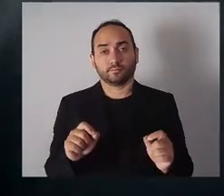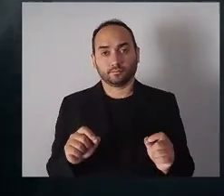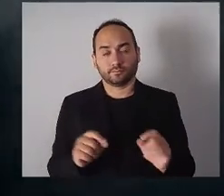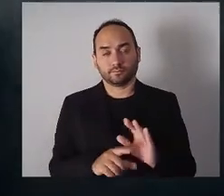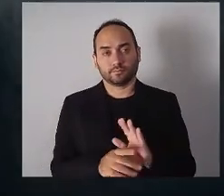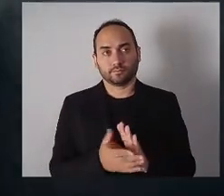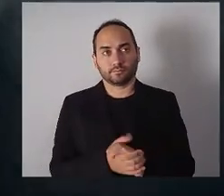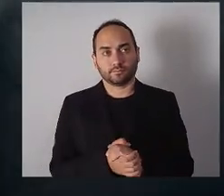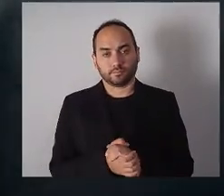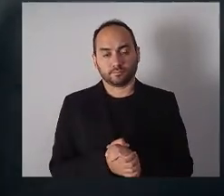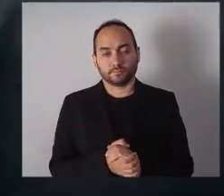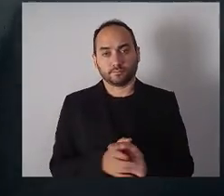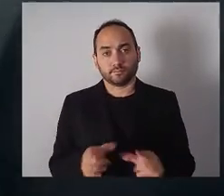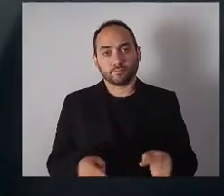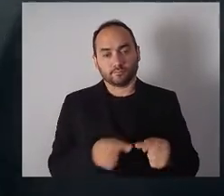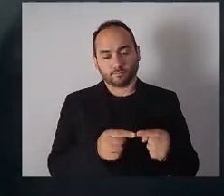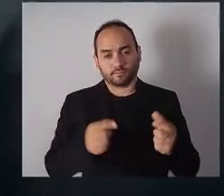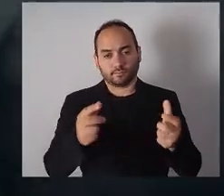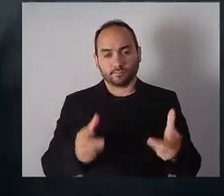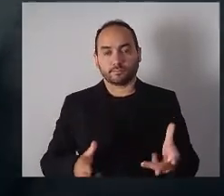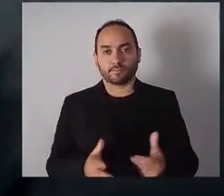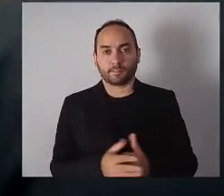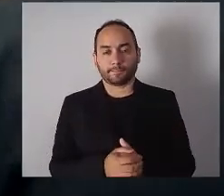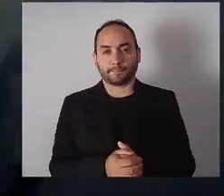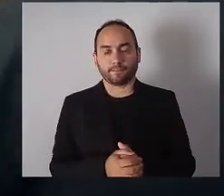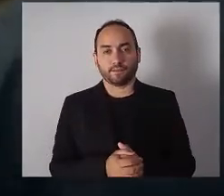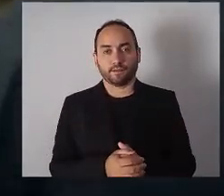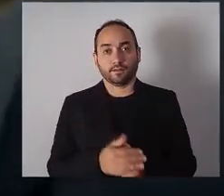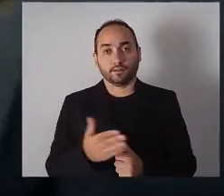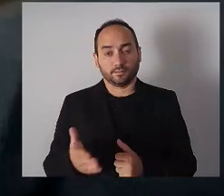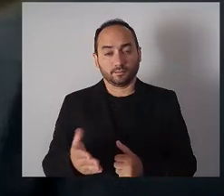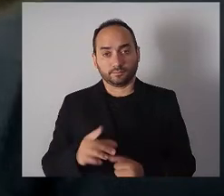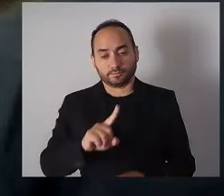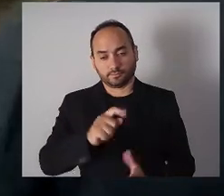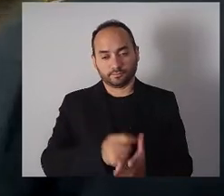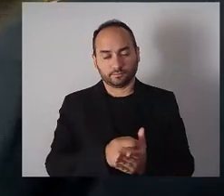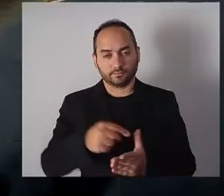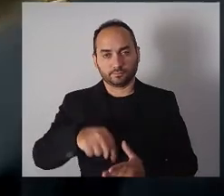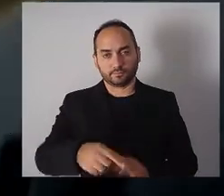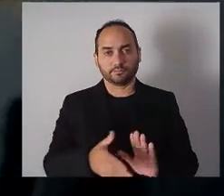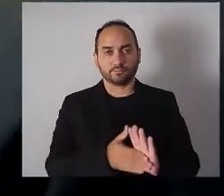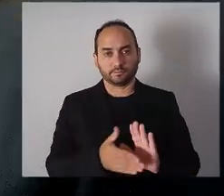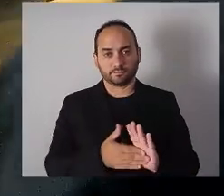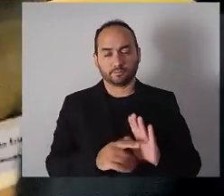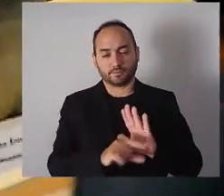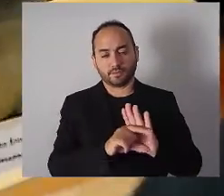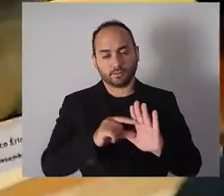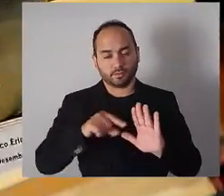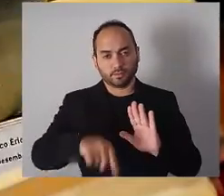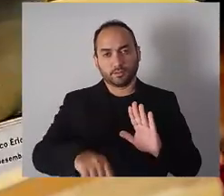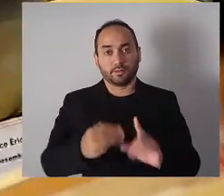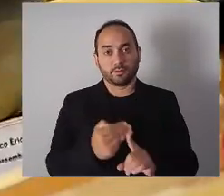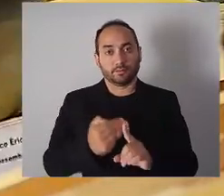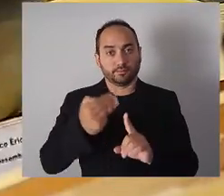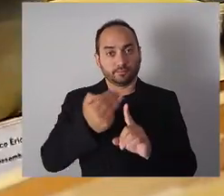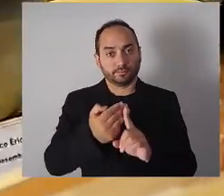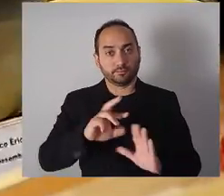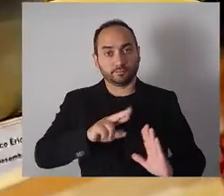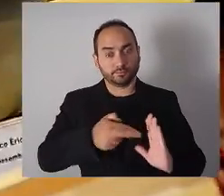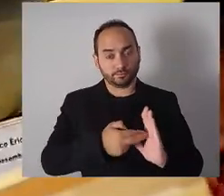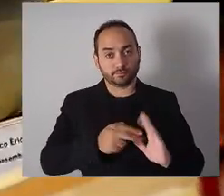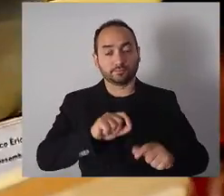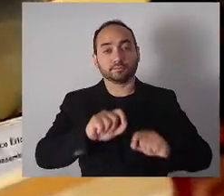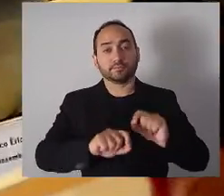parte do destaque que aqui faço. Acerca da decisão acima destacada, trago por oportuno trecho do voto do ministro relator acerca da fusão